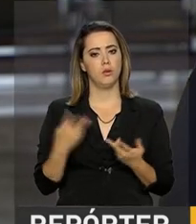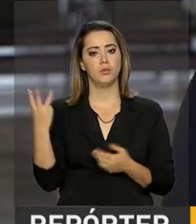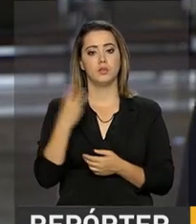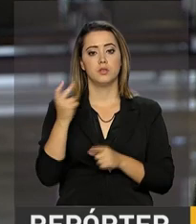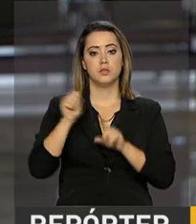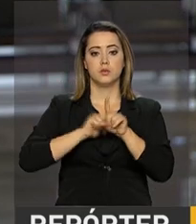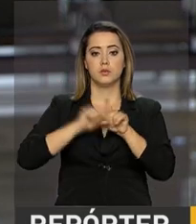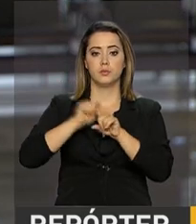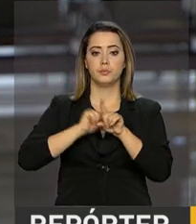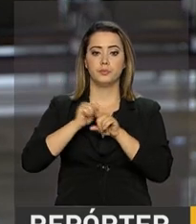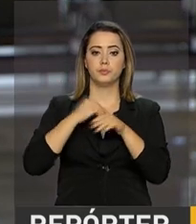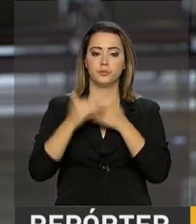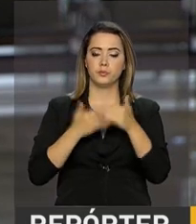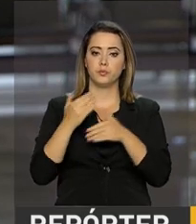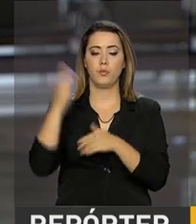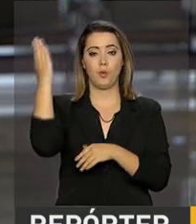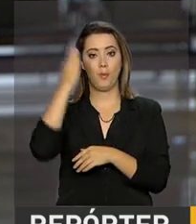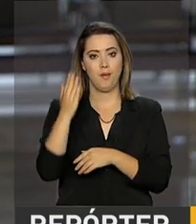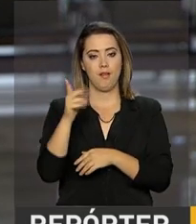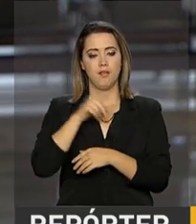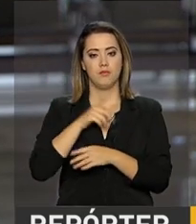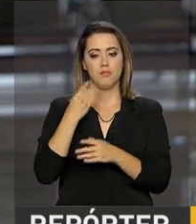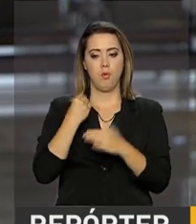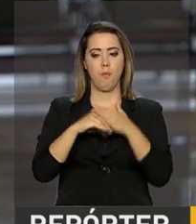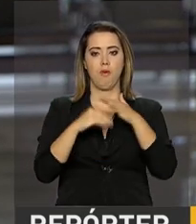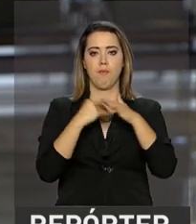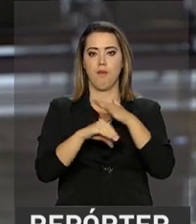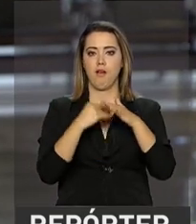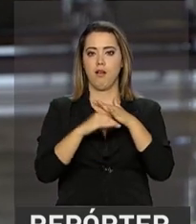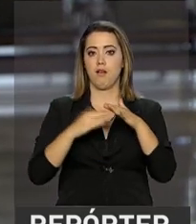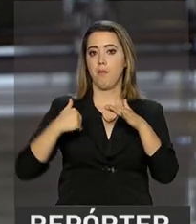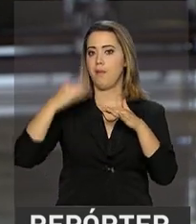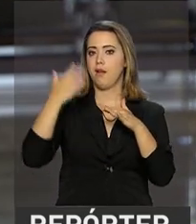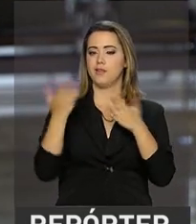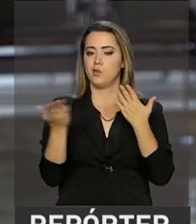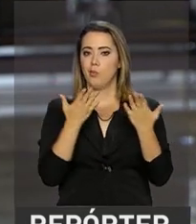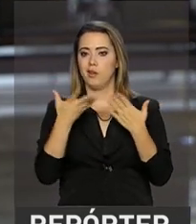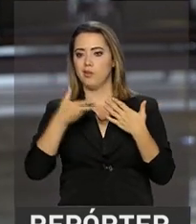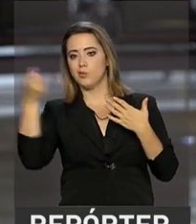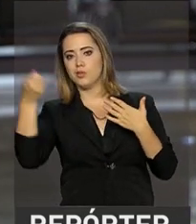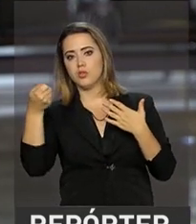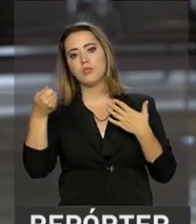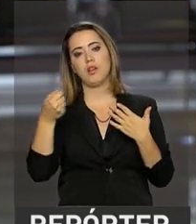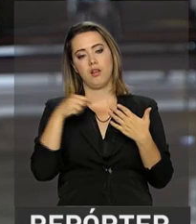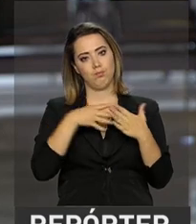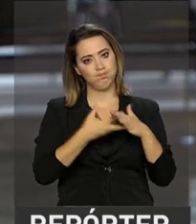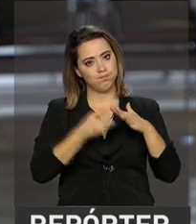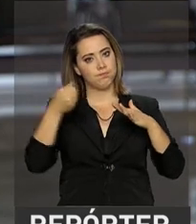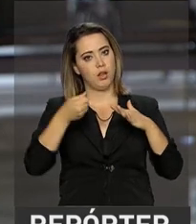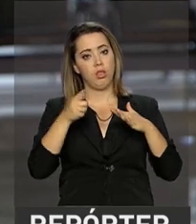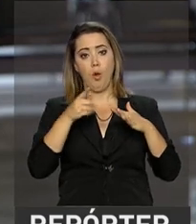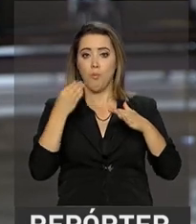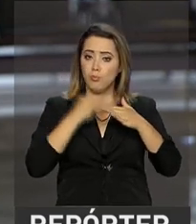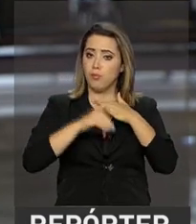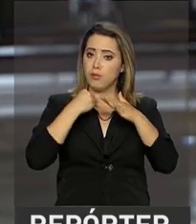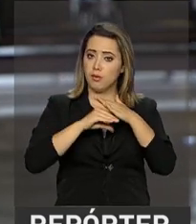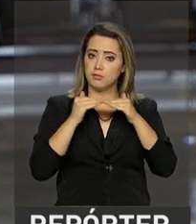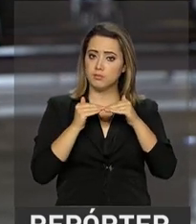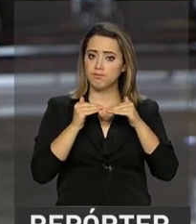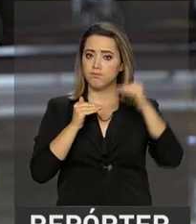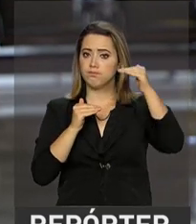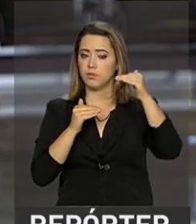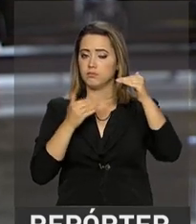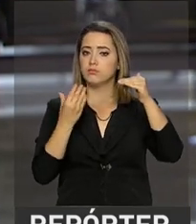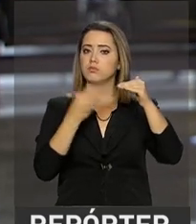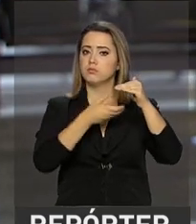terceiro mês seguido os brasileiros depositaram mais do que sacaram da poupança em Julho a captação líquida que é a